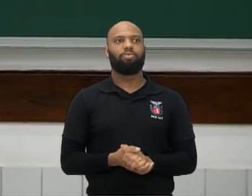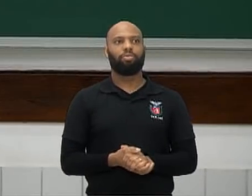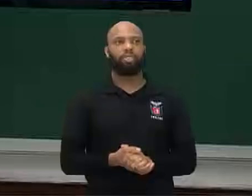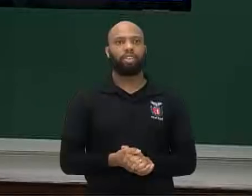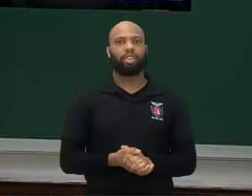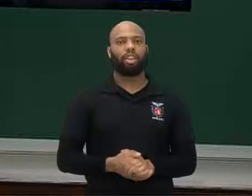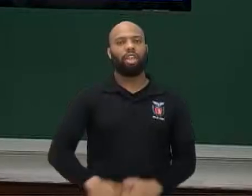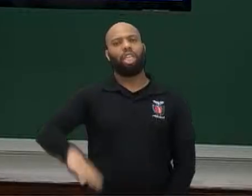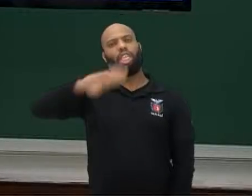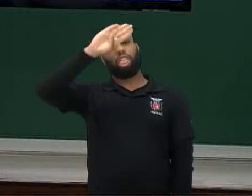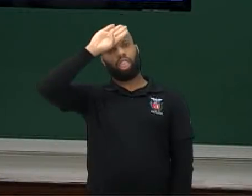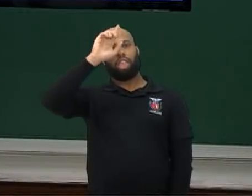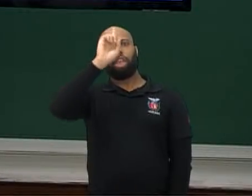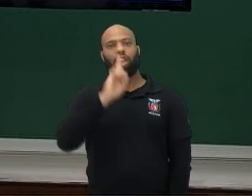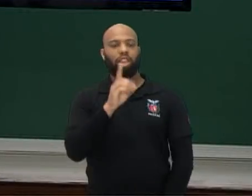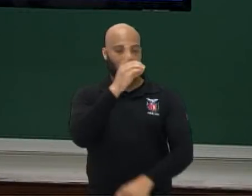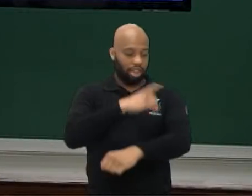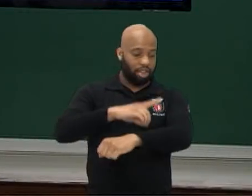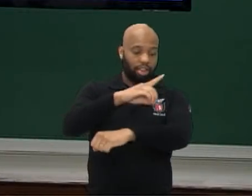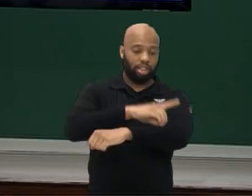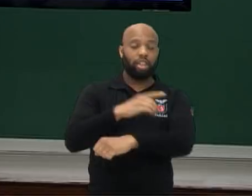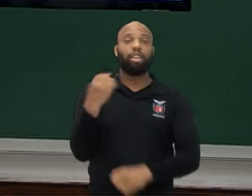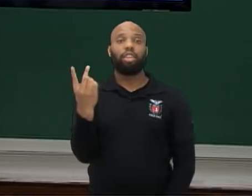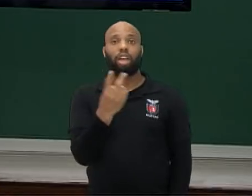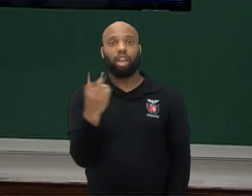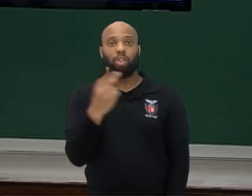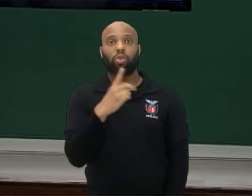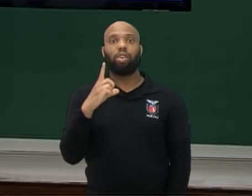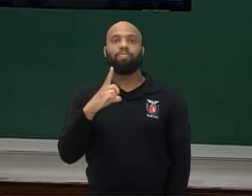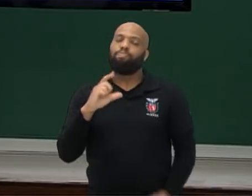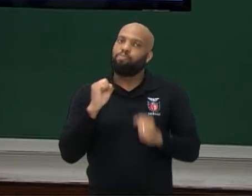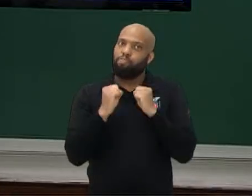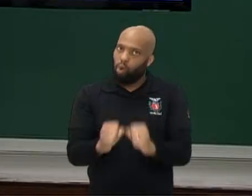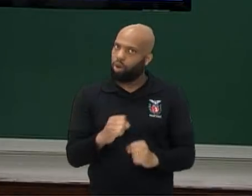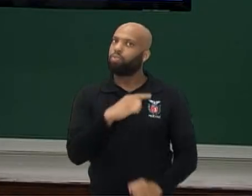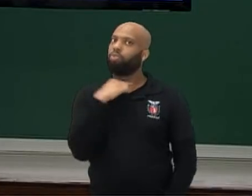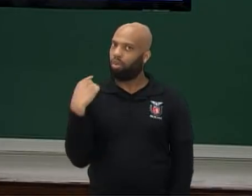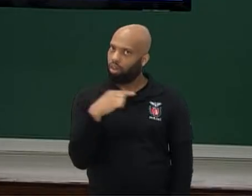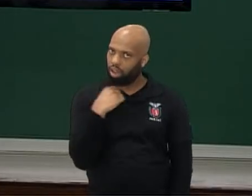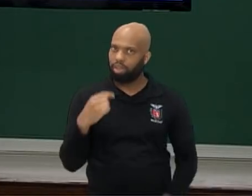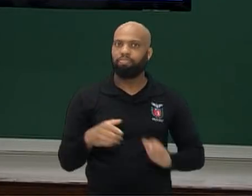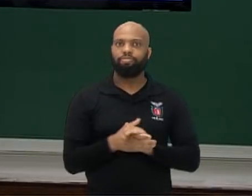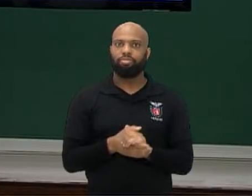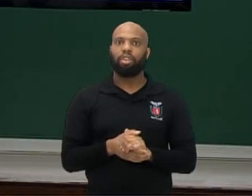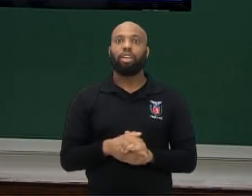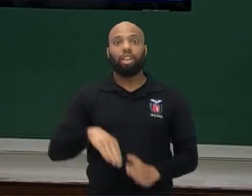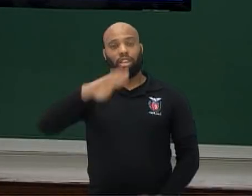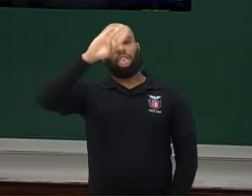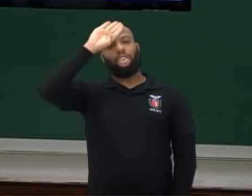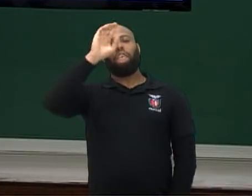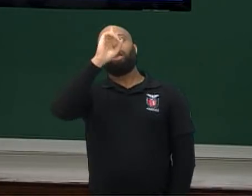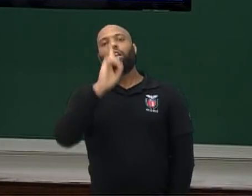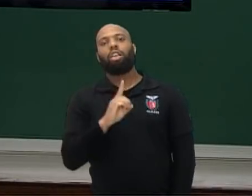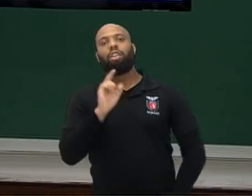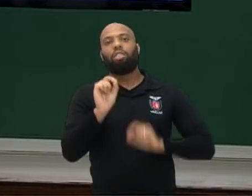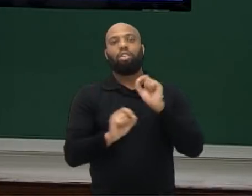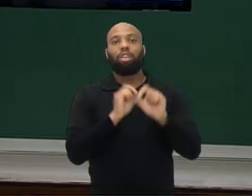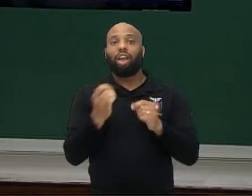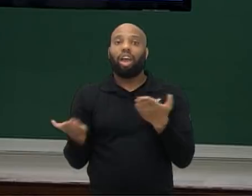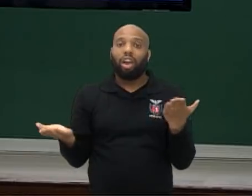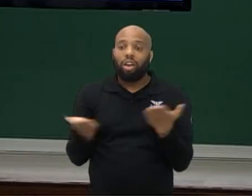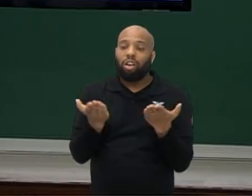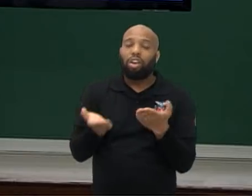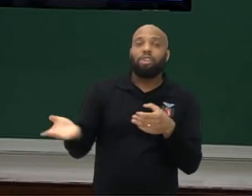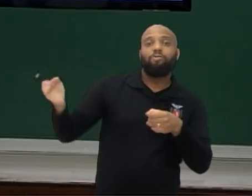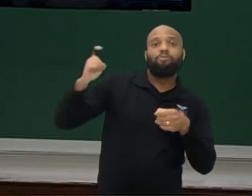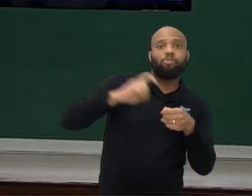A febre amarela e a dengue são doenças que levam à morte e que a febre amarela, ela voltou